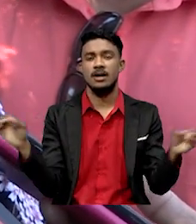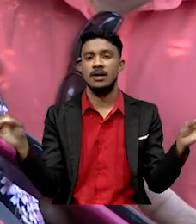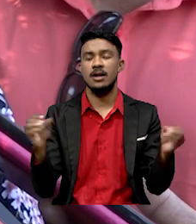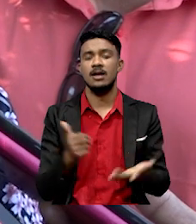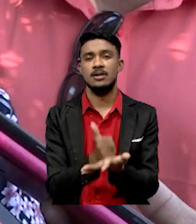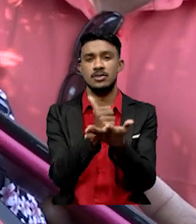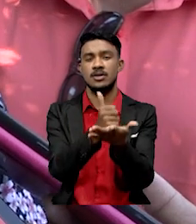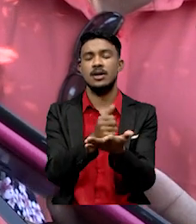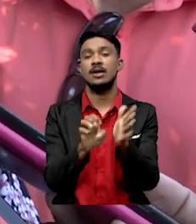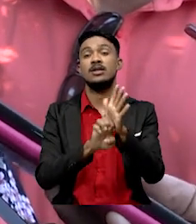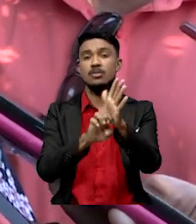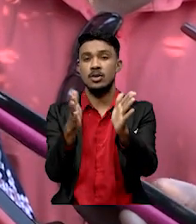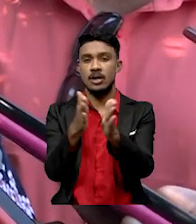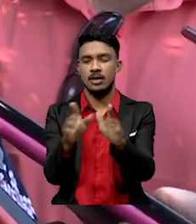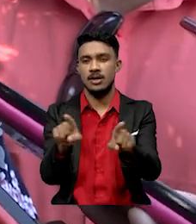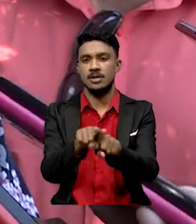coopera. Exemplo que quando lixo.